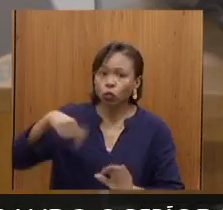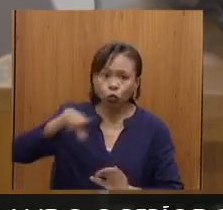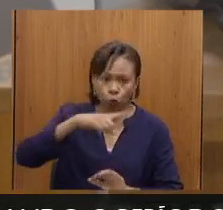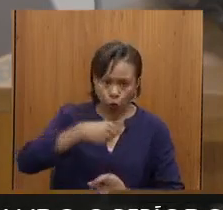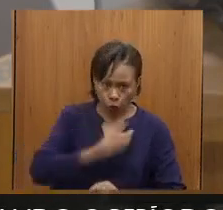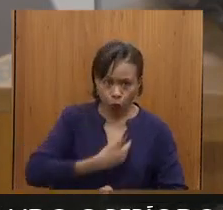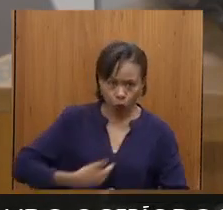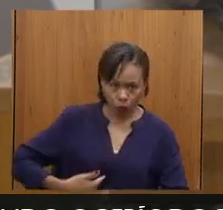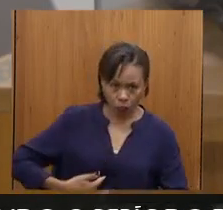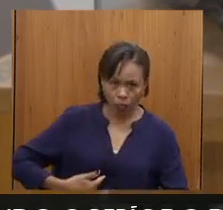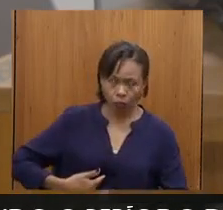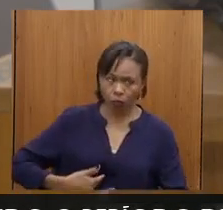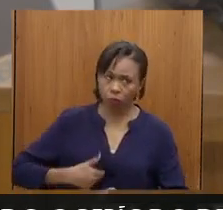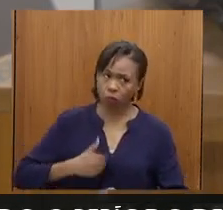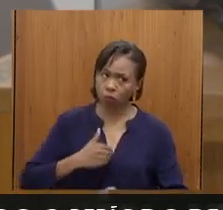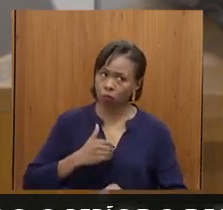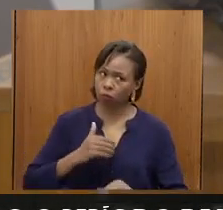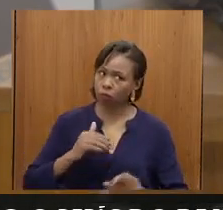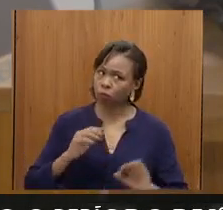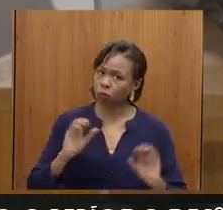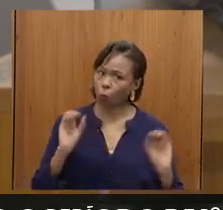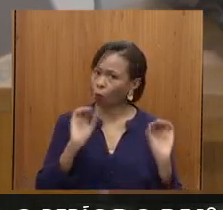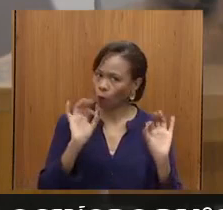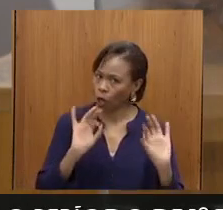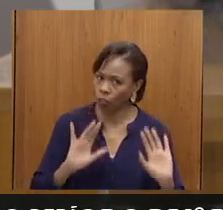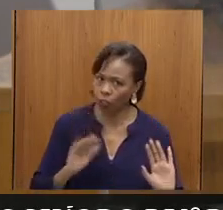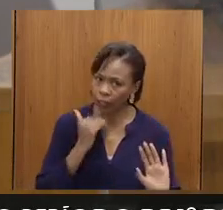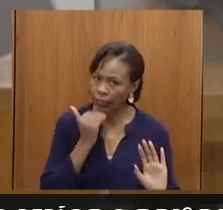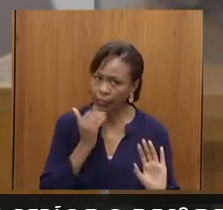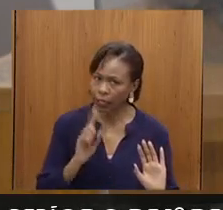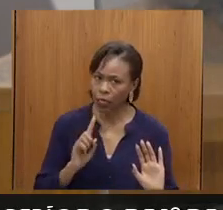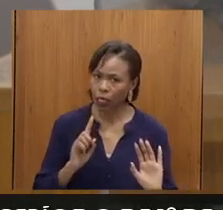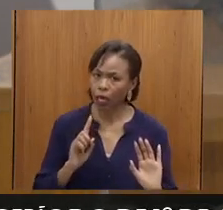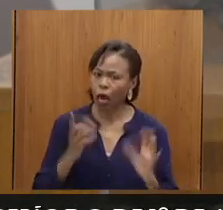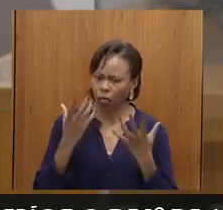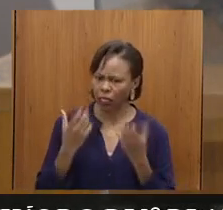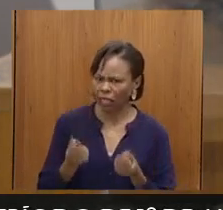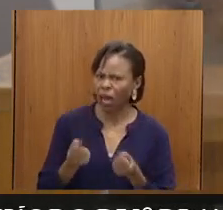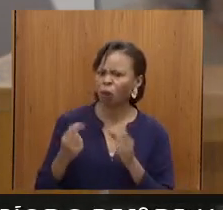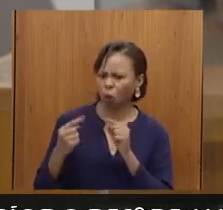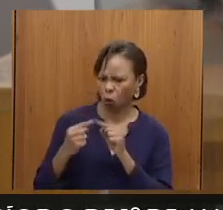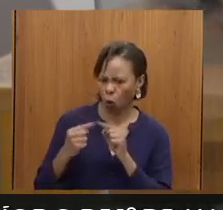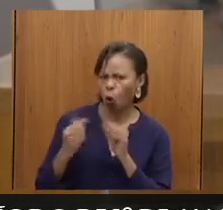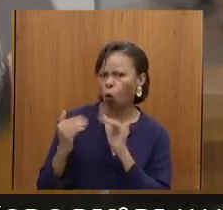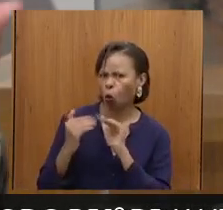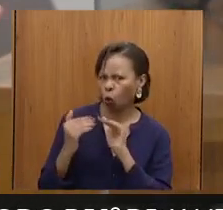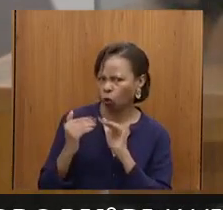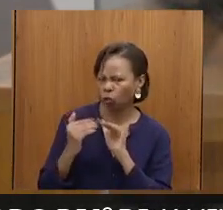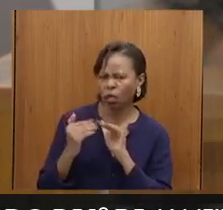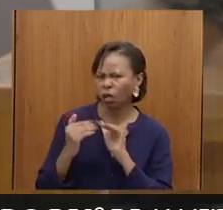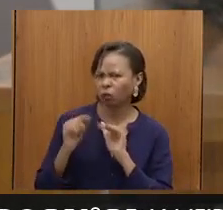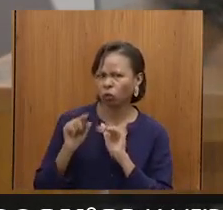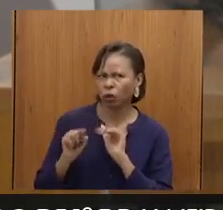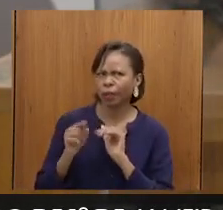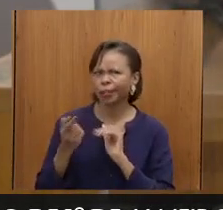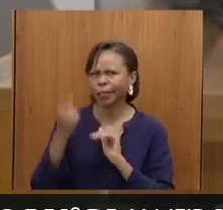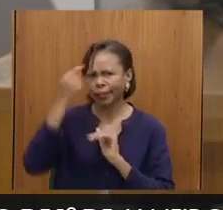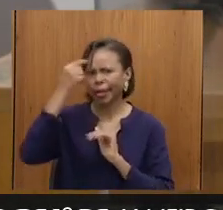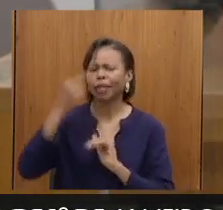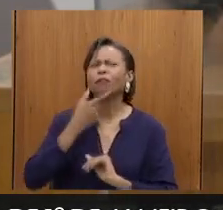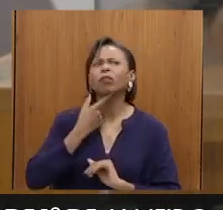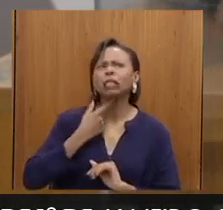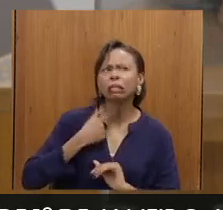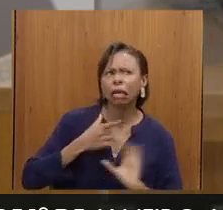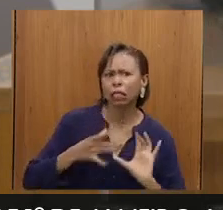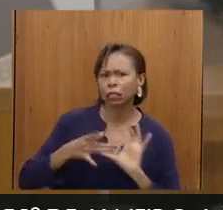ao contrário do que muitos pensam, é gostamos da ideia, como se fosse um desejo nosso aderir ao